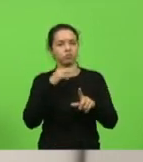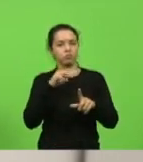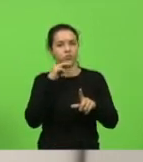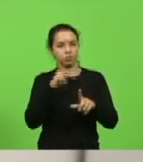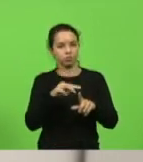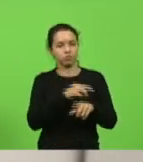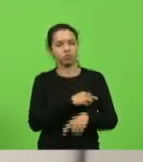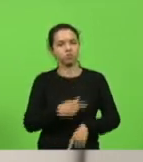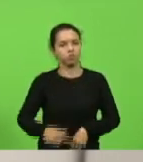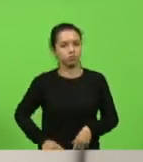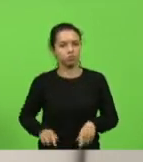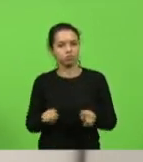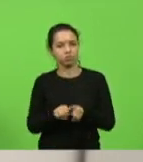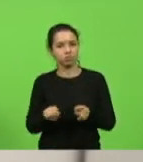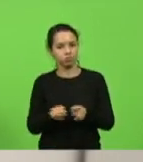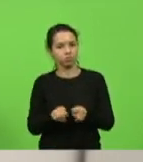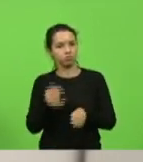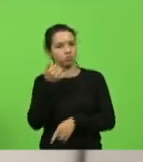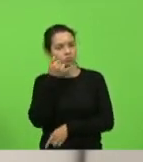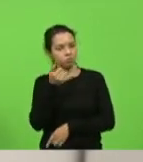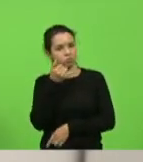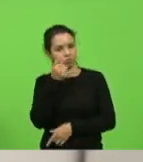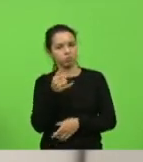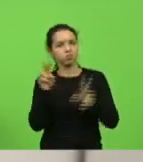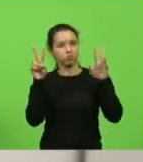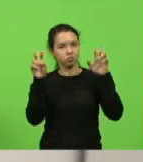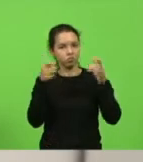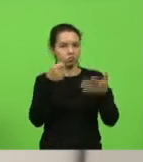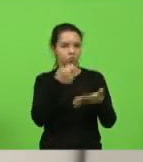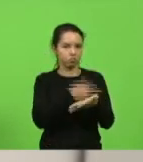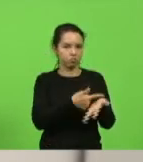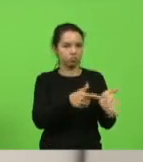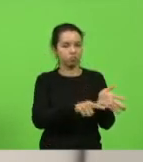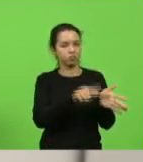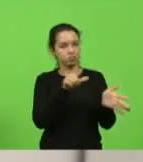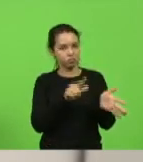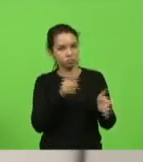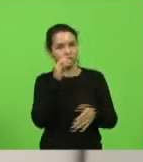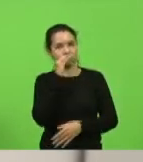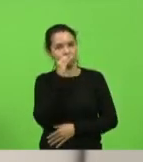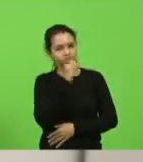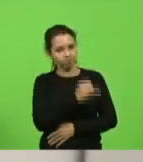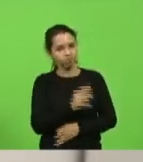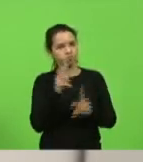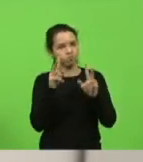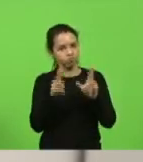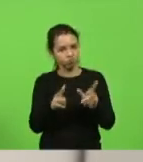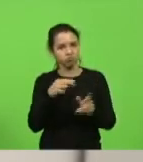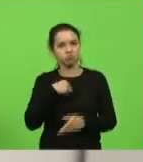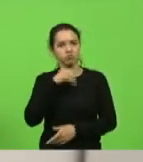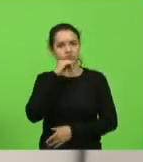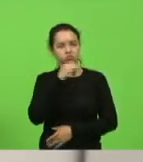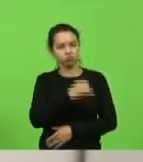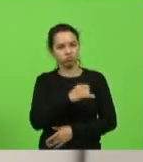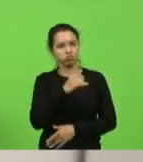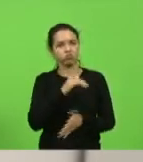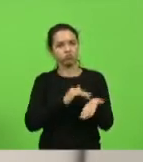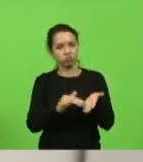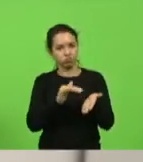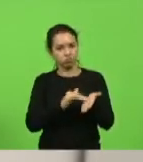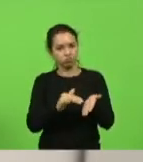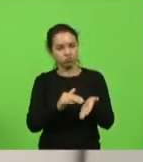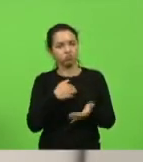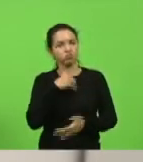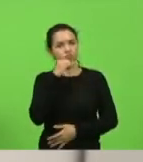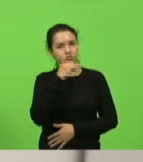essa preocupação dos pagamentos antecipados. Eu falei a mesma coisa que eu falei para o secretário. Eu falei para o governador e